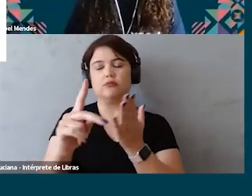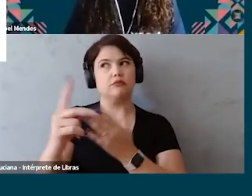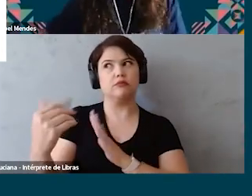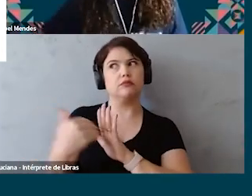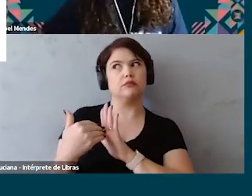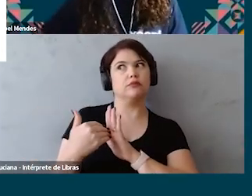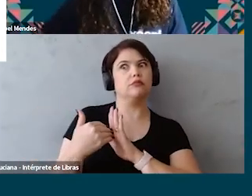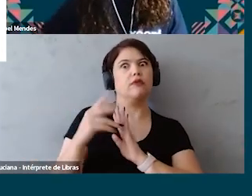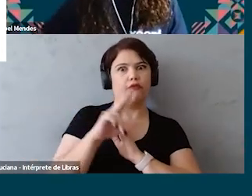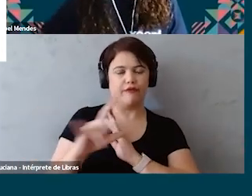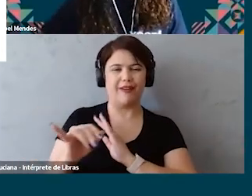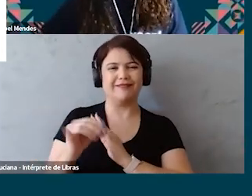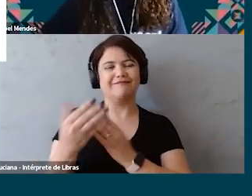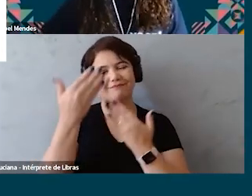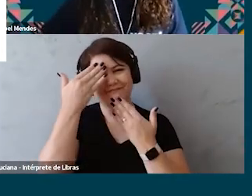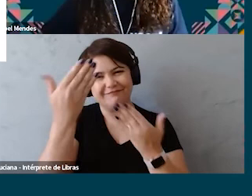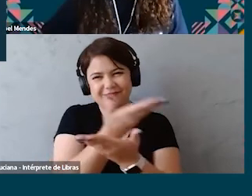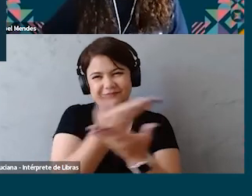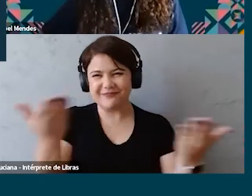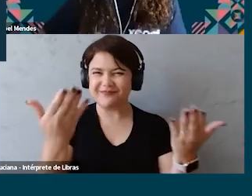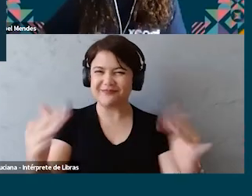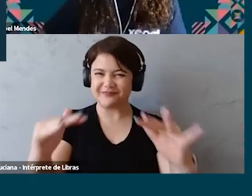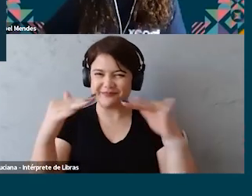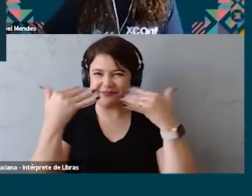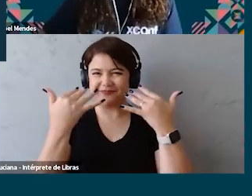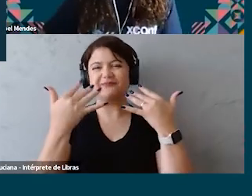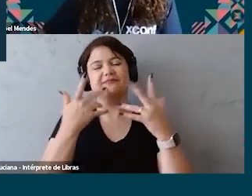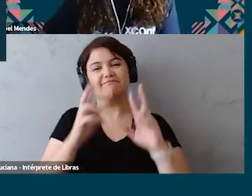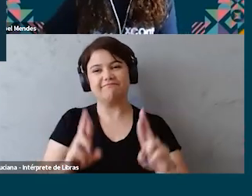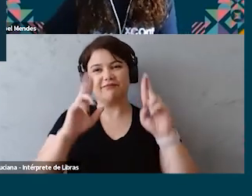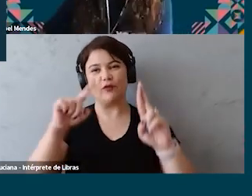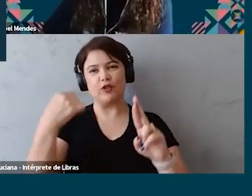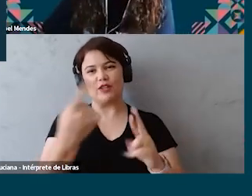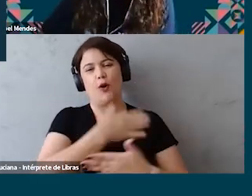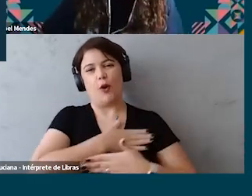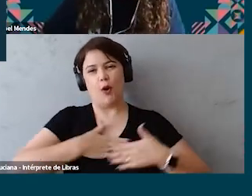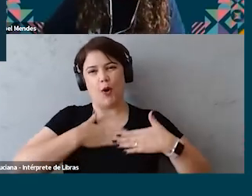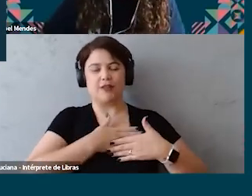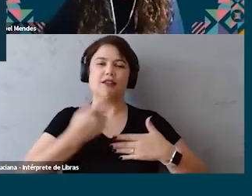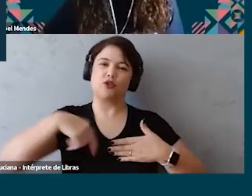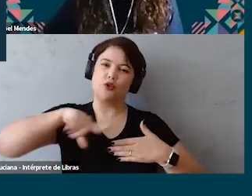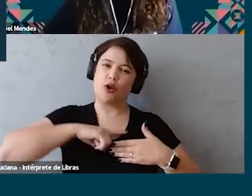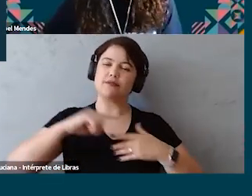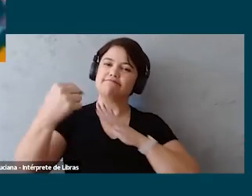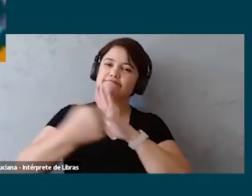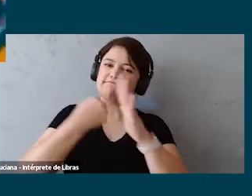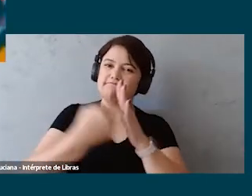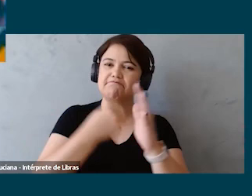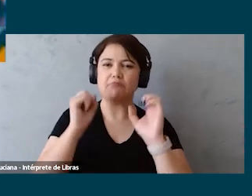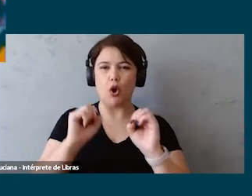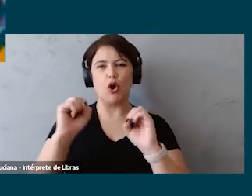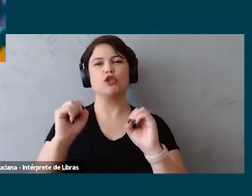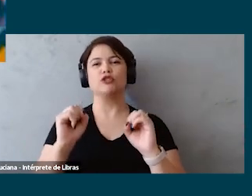chegando aí para você a qualquer momento. Gente, muito obrigada por nos ouvirem, espero que vocês tenham gostado e estamos abertas